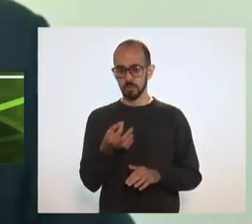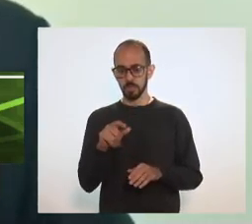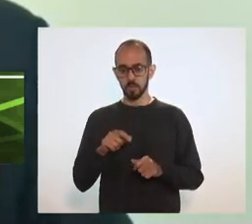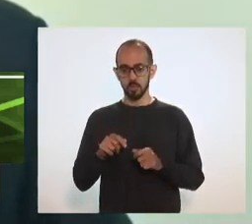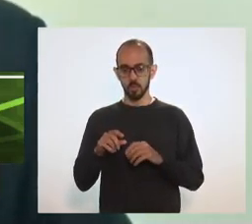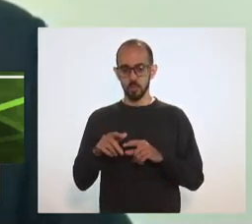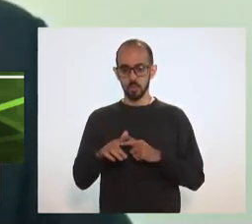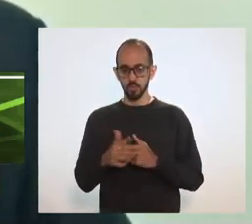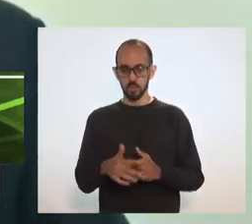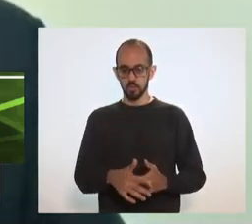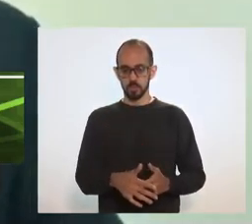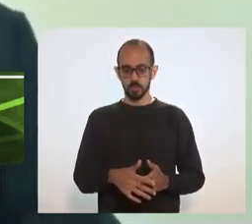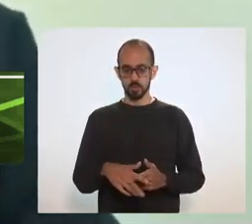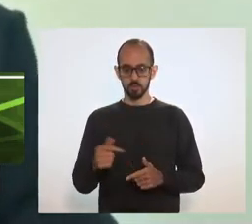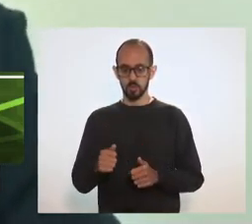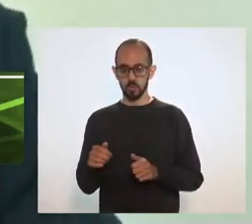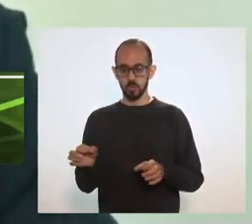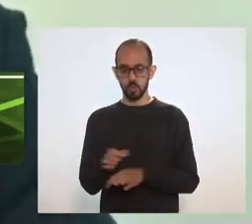Valdec.